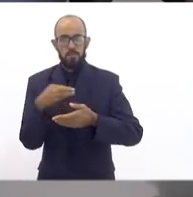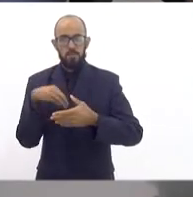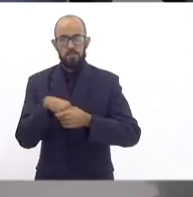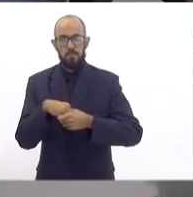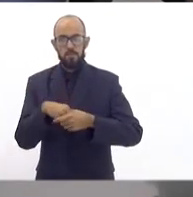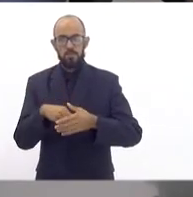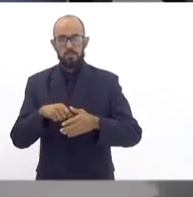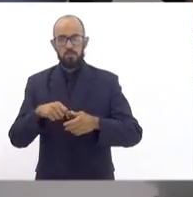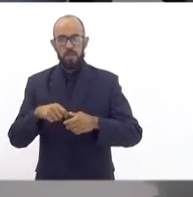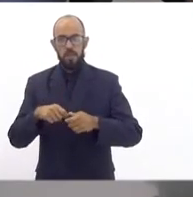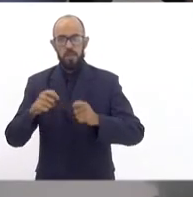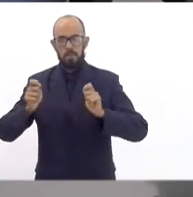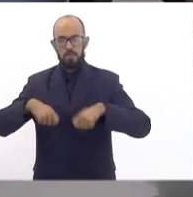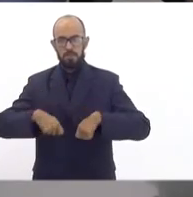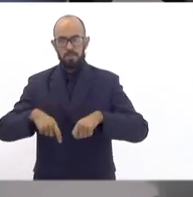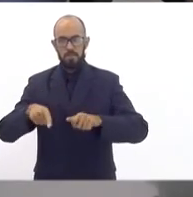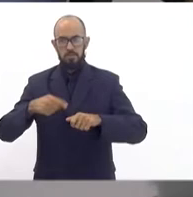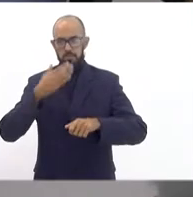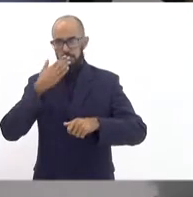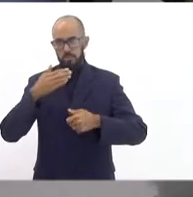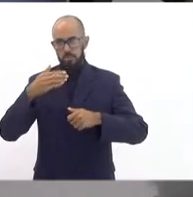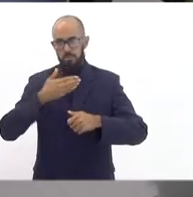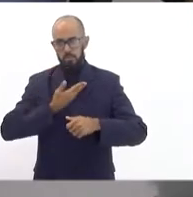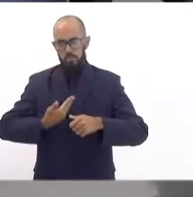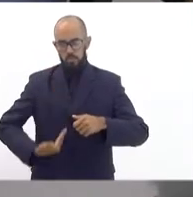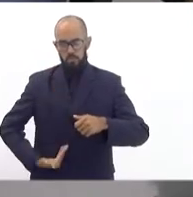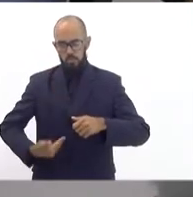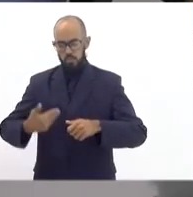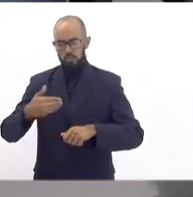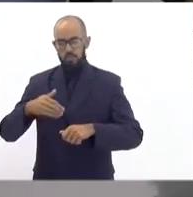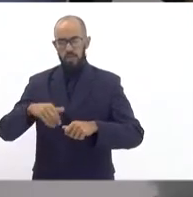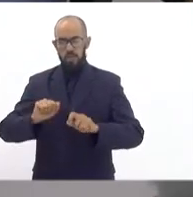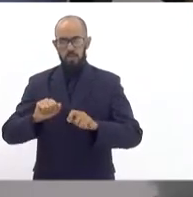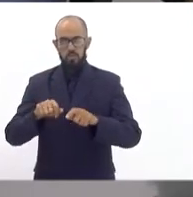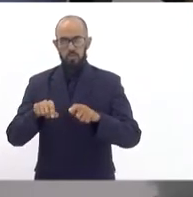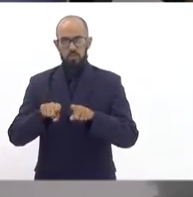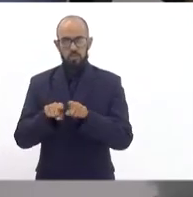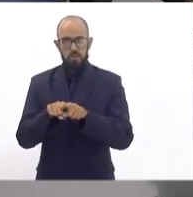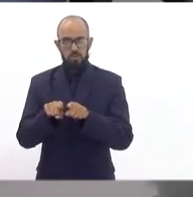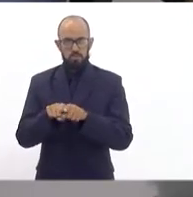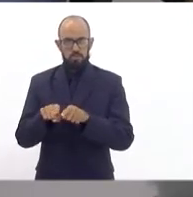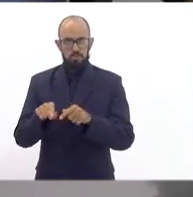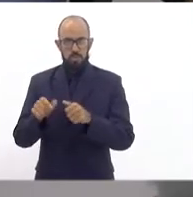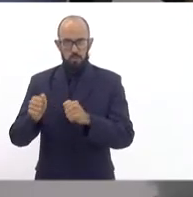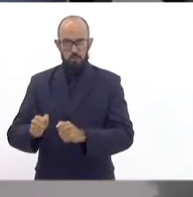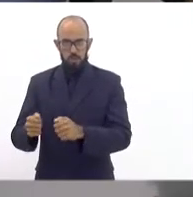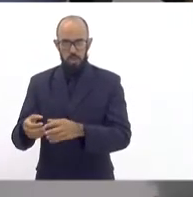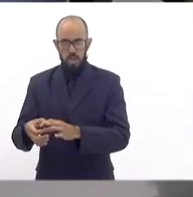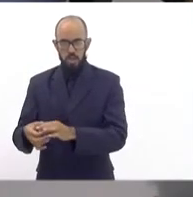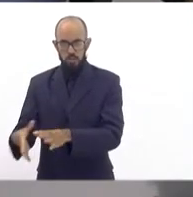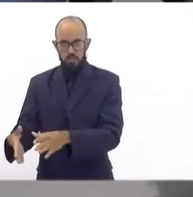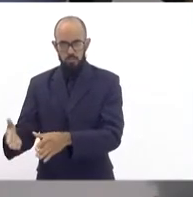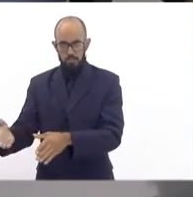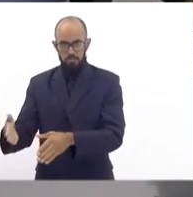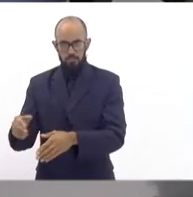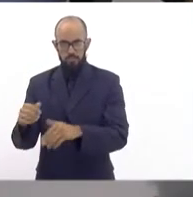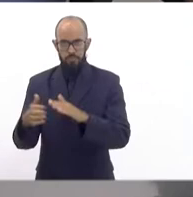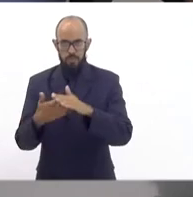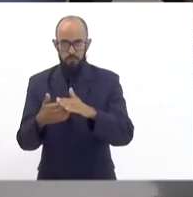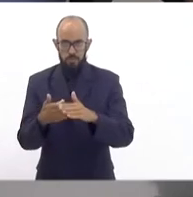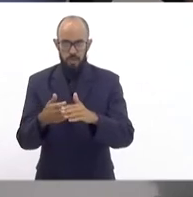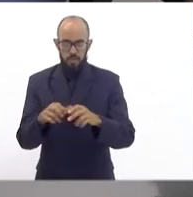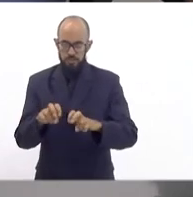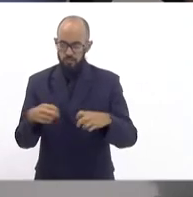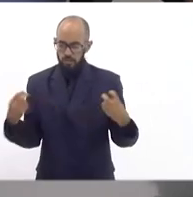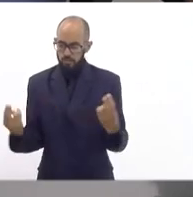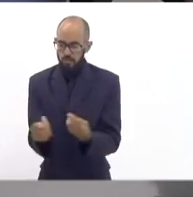agência, solicitando que o Estado e o poder concedente e a concessionária sentassem para conversar,